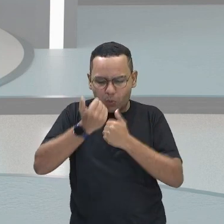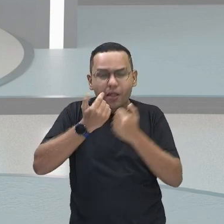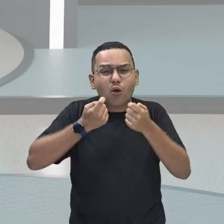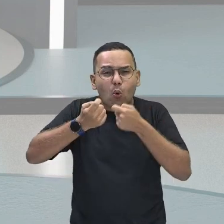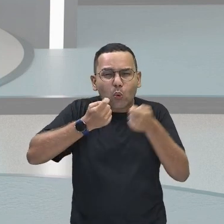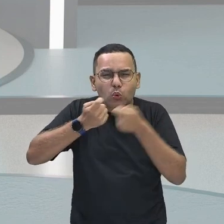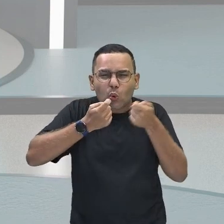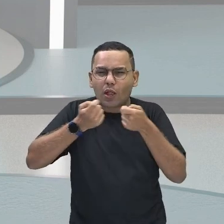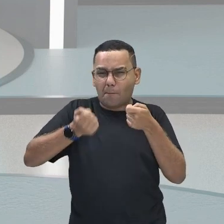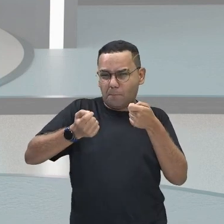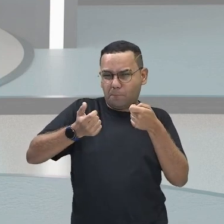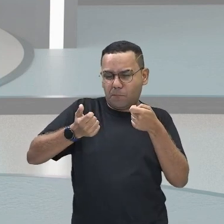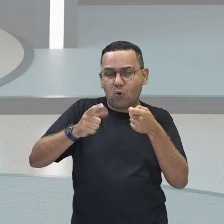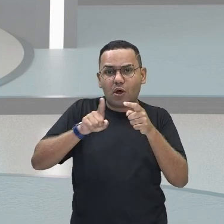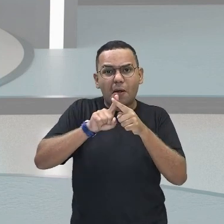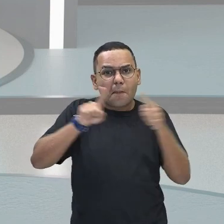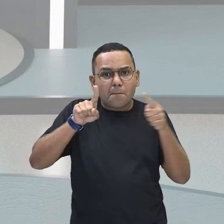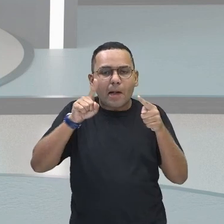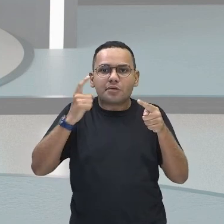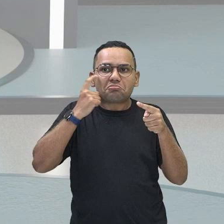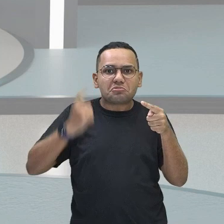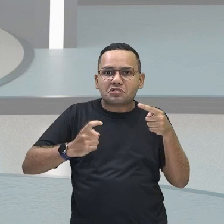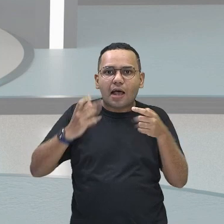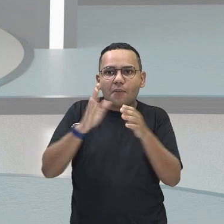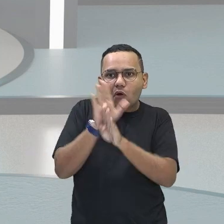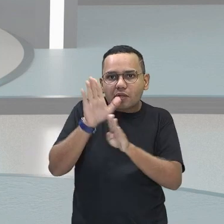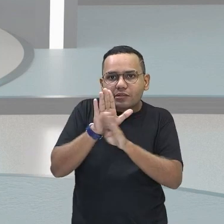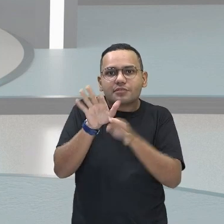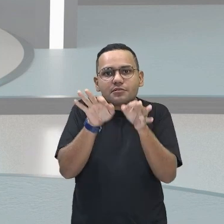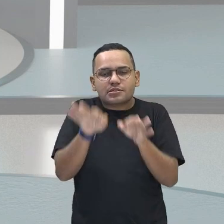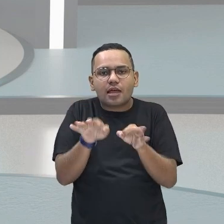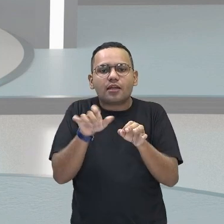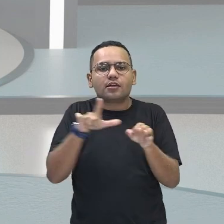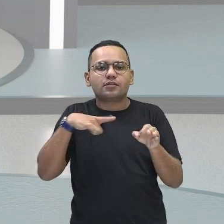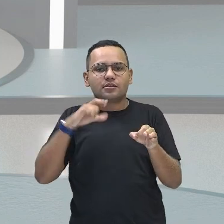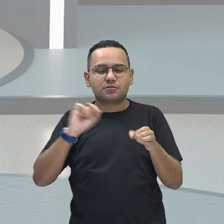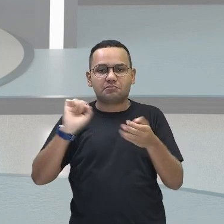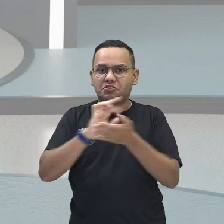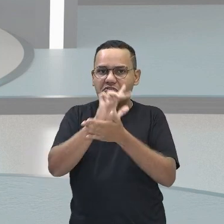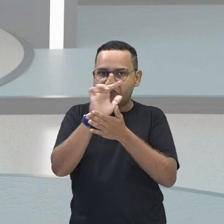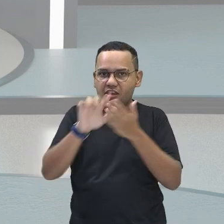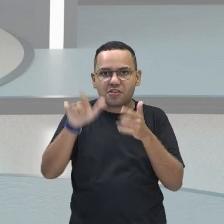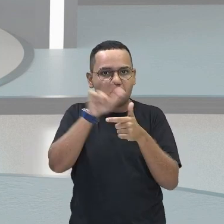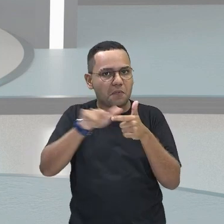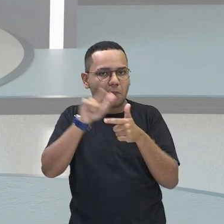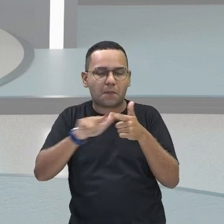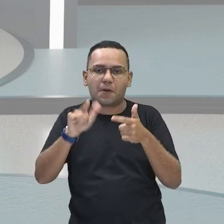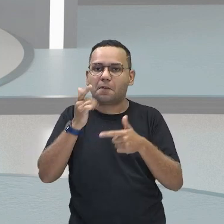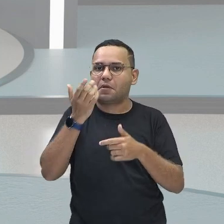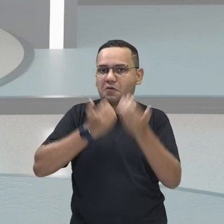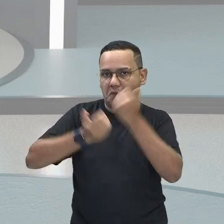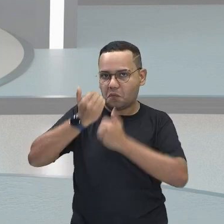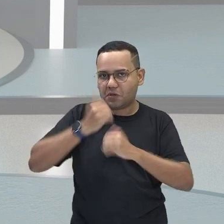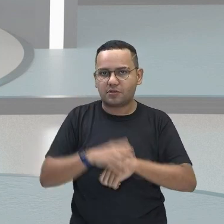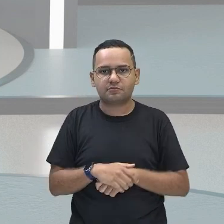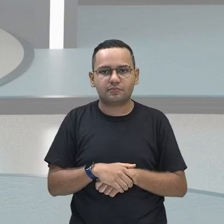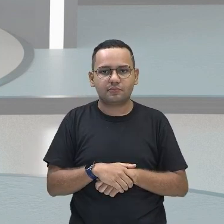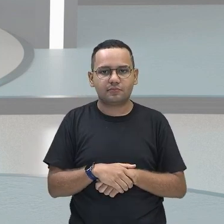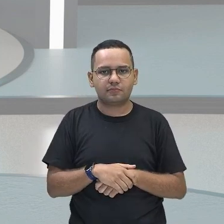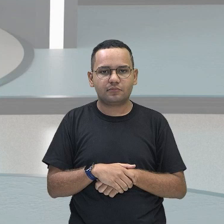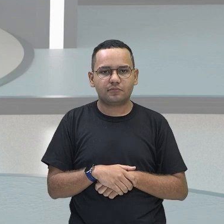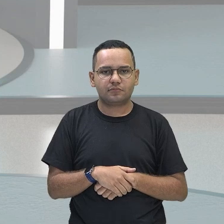a desenvolver aí transtornos dismórficos corporais ou ainda eh nos conduzindo aí a distúrbios